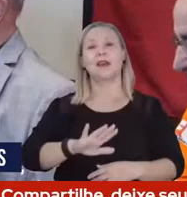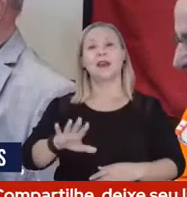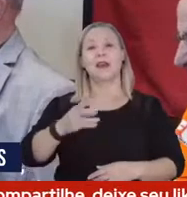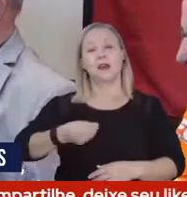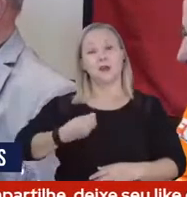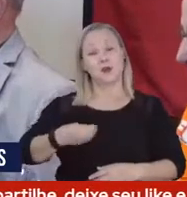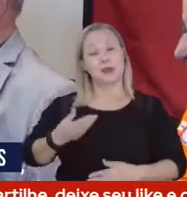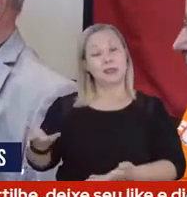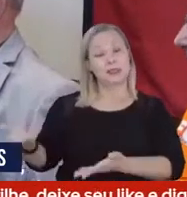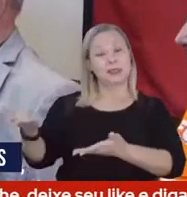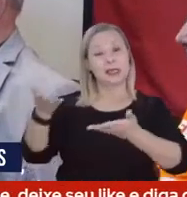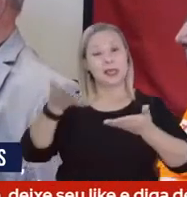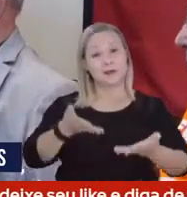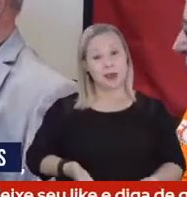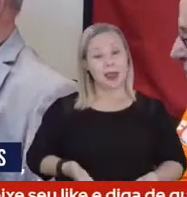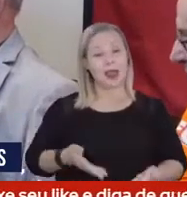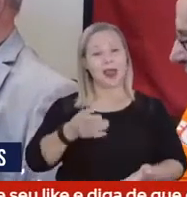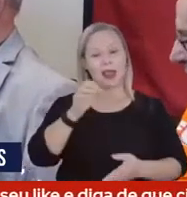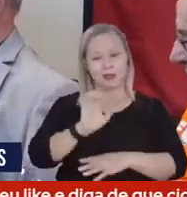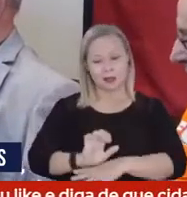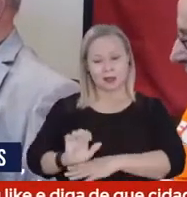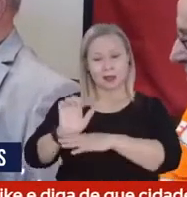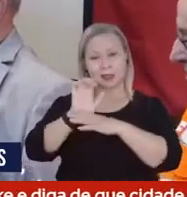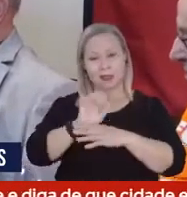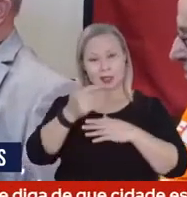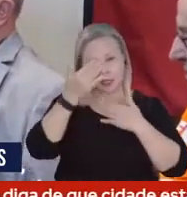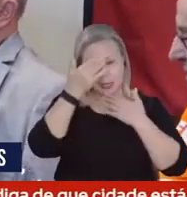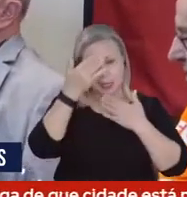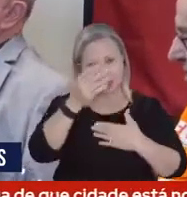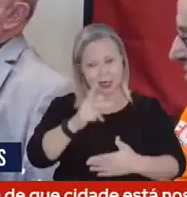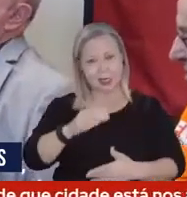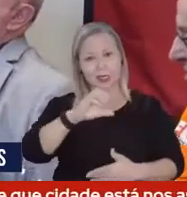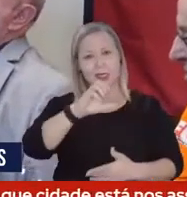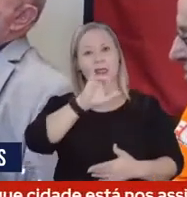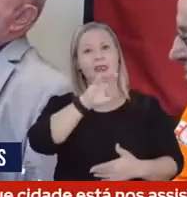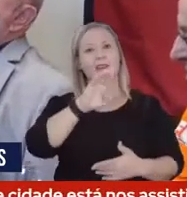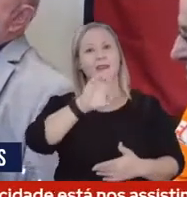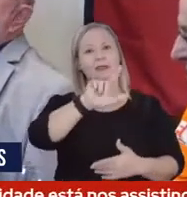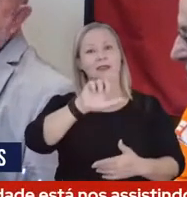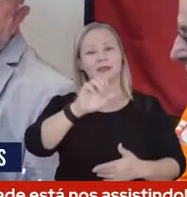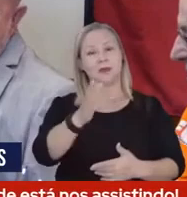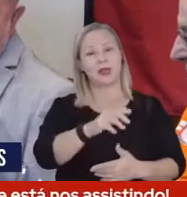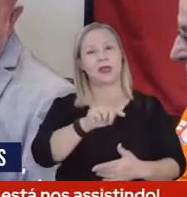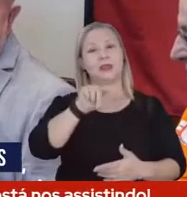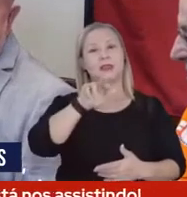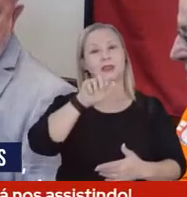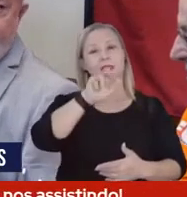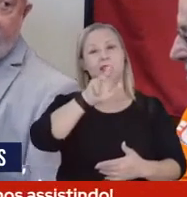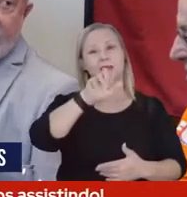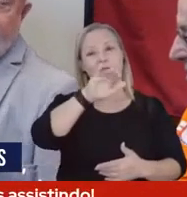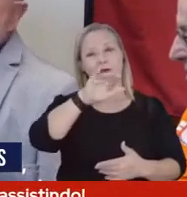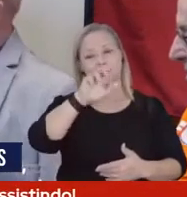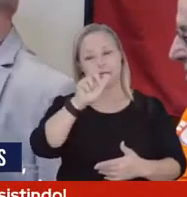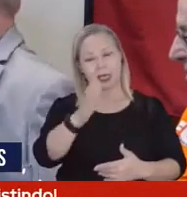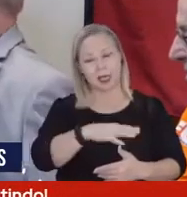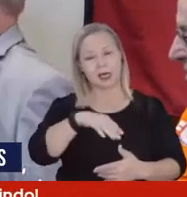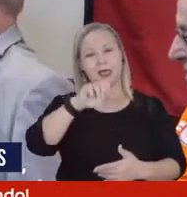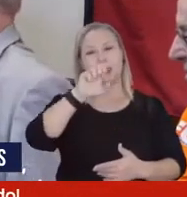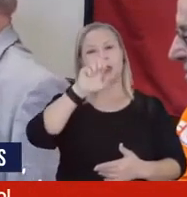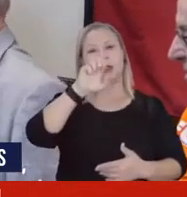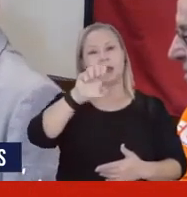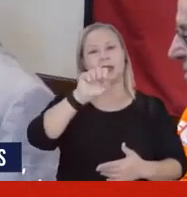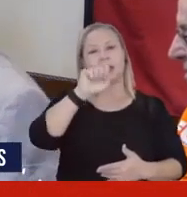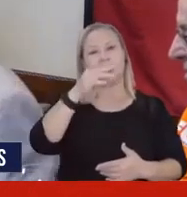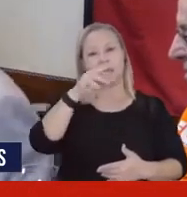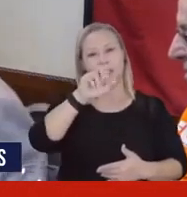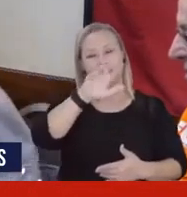seus estados, né? Agradecer a Cibele, agradecer o Gabriele, agradecer o Estrela, agradecer a Zé Maria, muito obrigada.